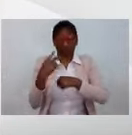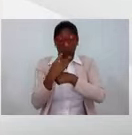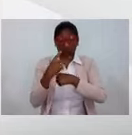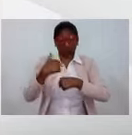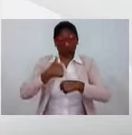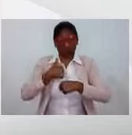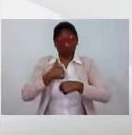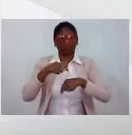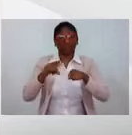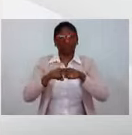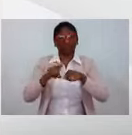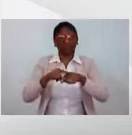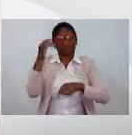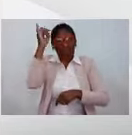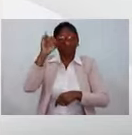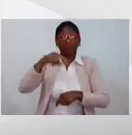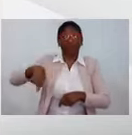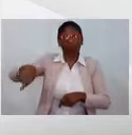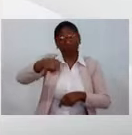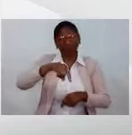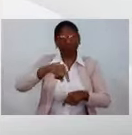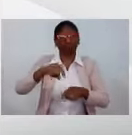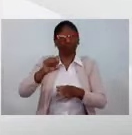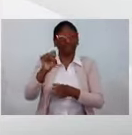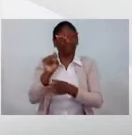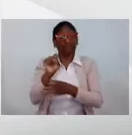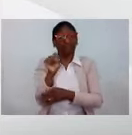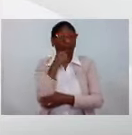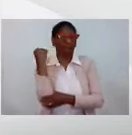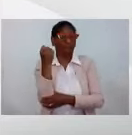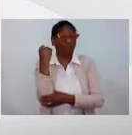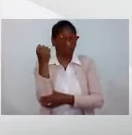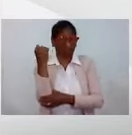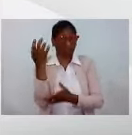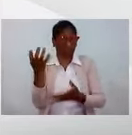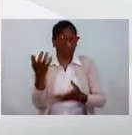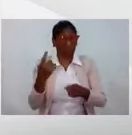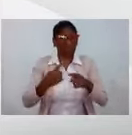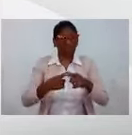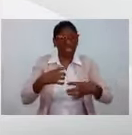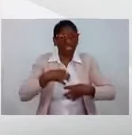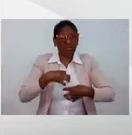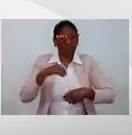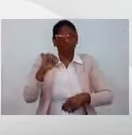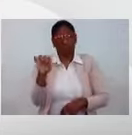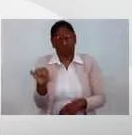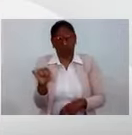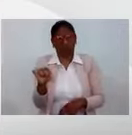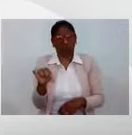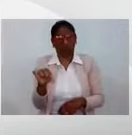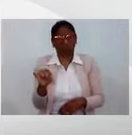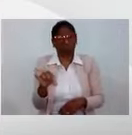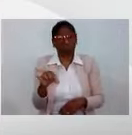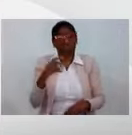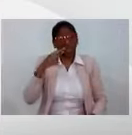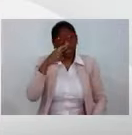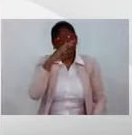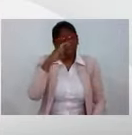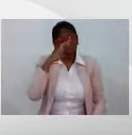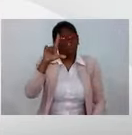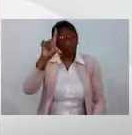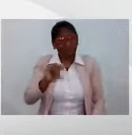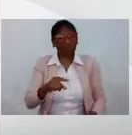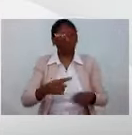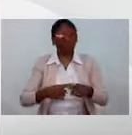por desenvolver menos os casos graves, com menos sintomas, portanto, ela é menos risco para as pessoas que estão à